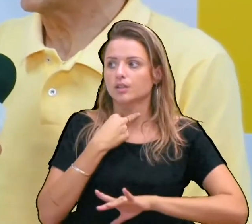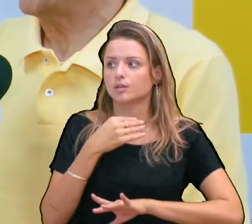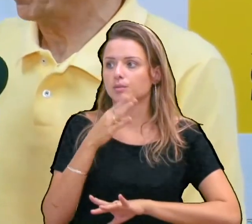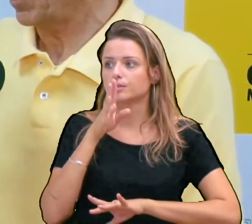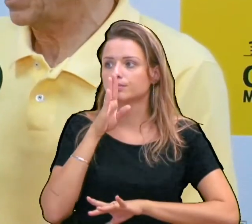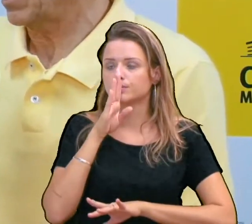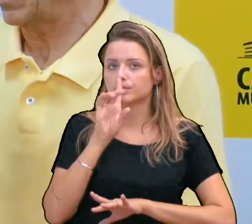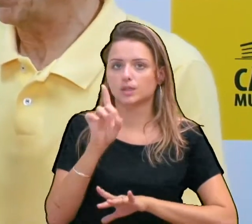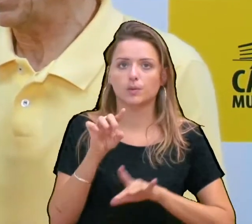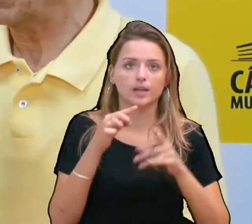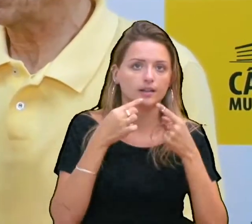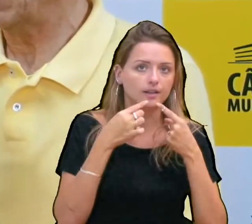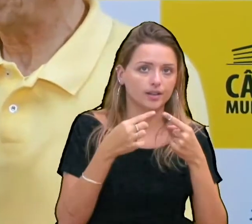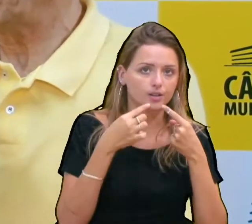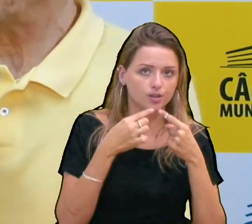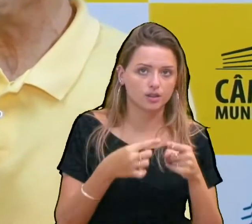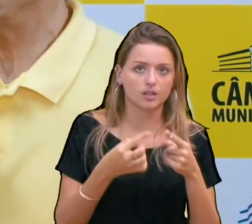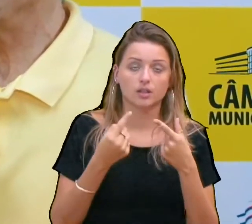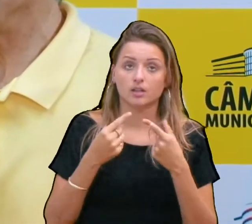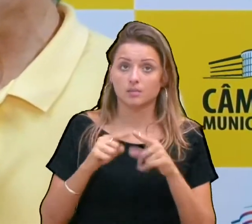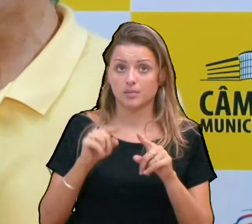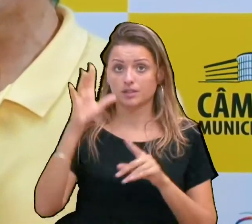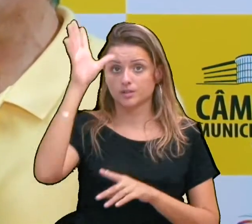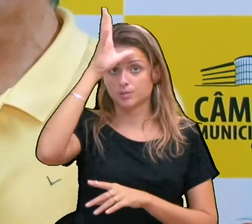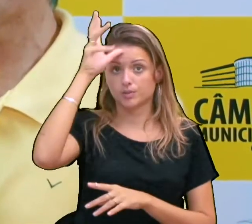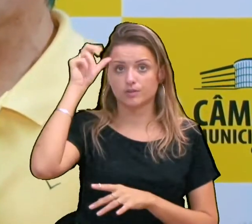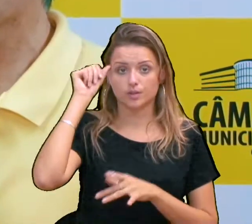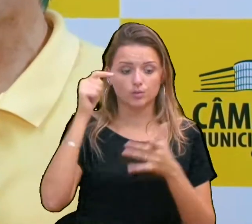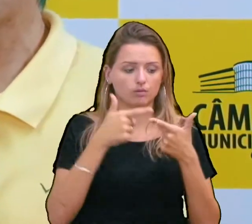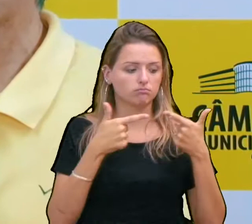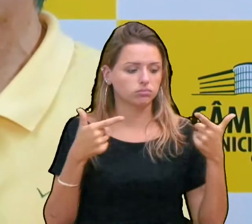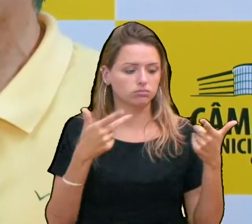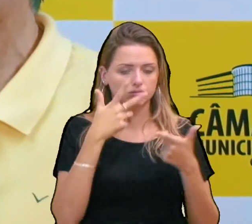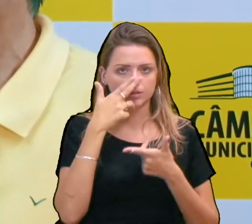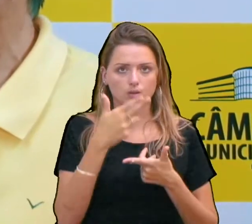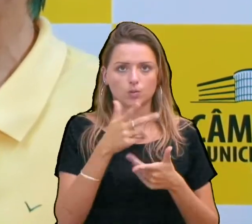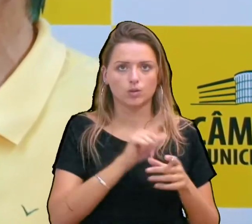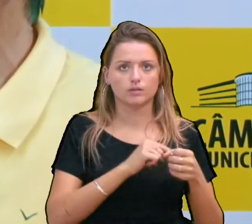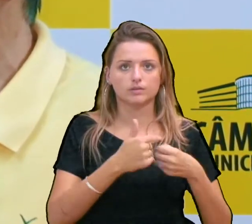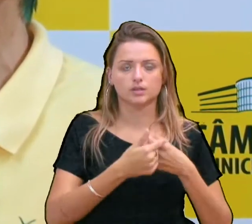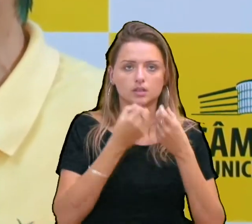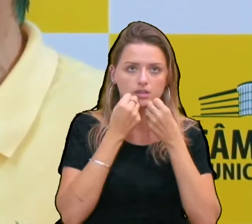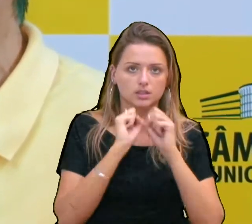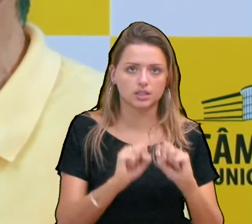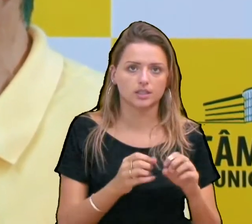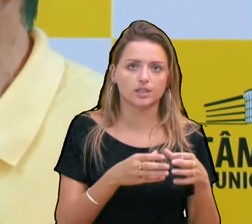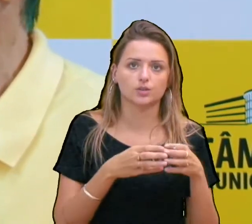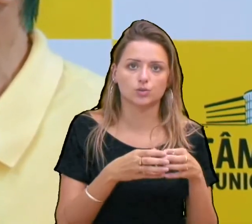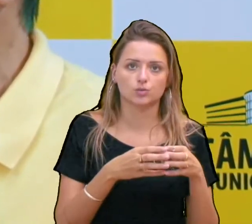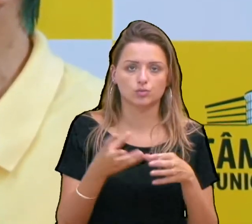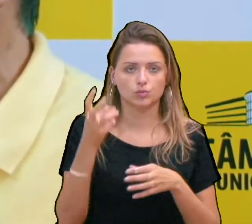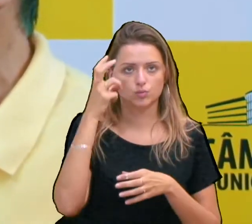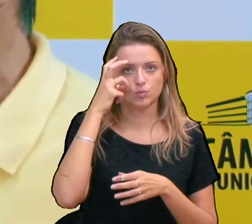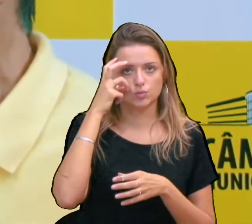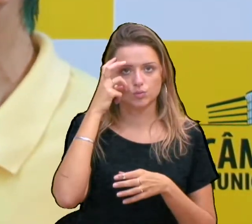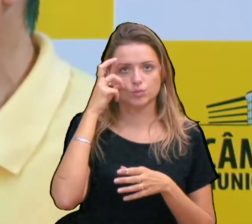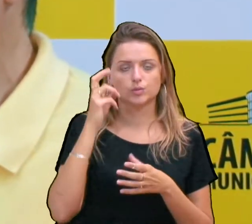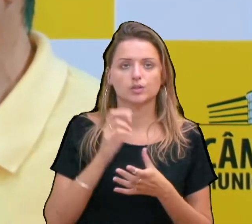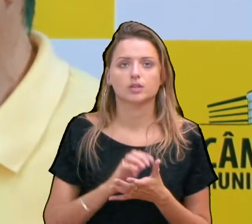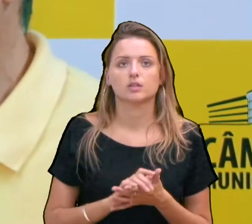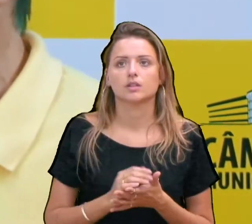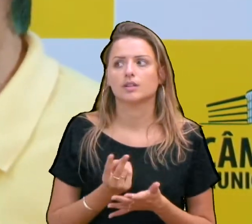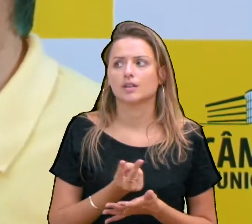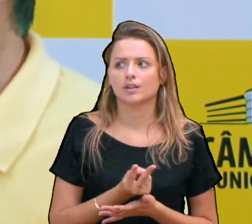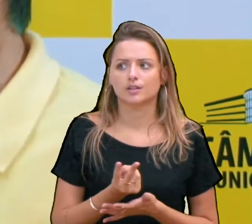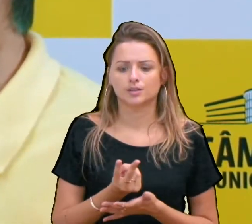é criticar por criticar, mas uma prefeitura do Porto de Caxias, aliás, uma Secretaria de Turismo e da Cultura aqui. As